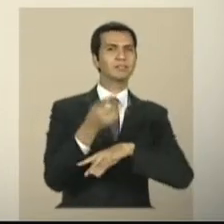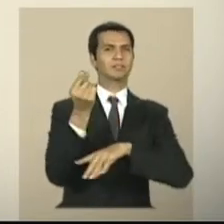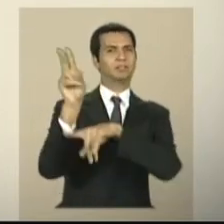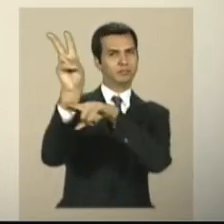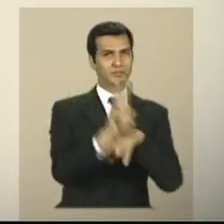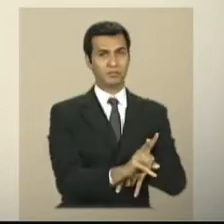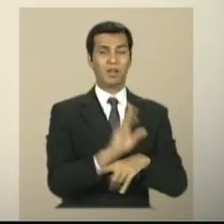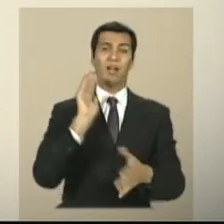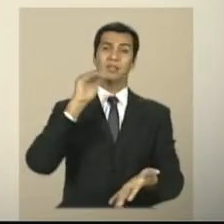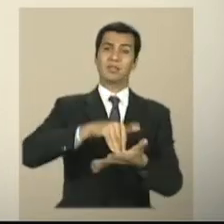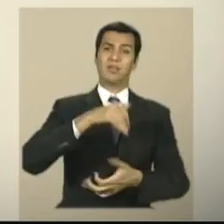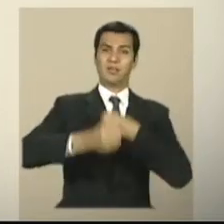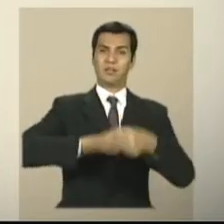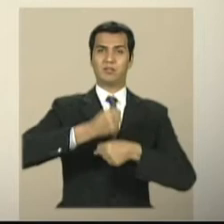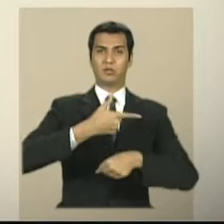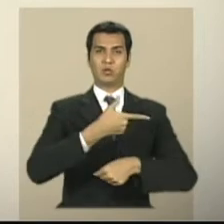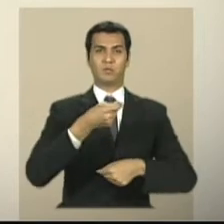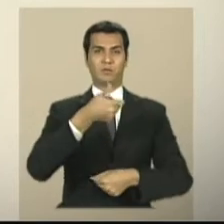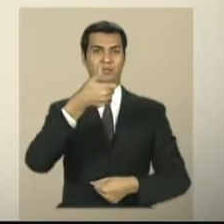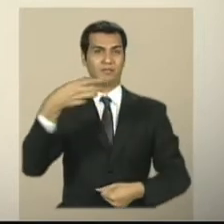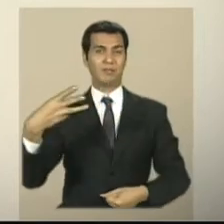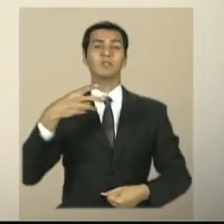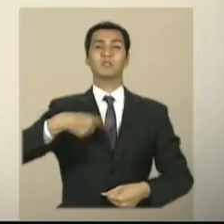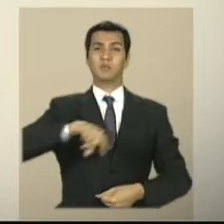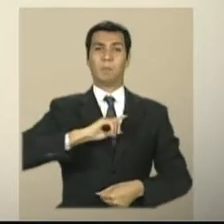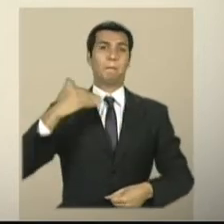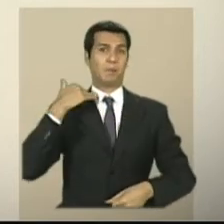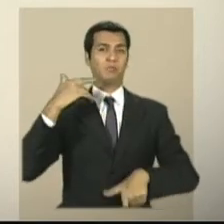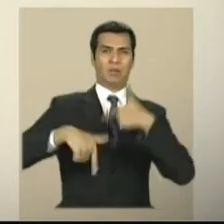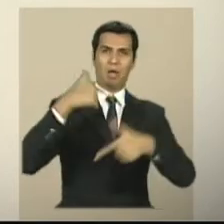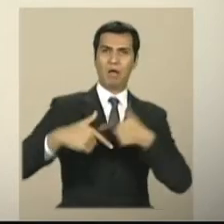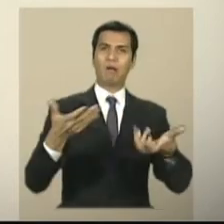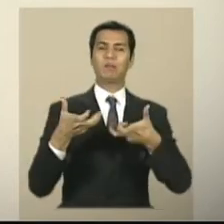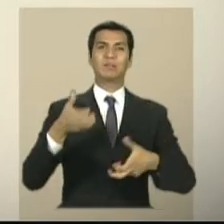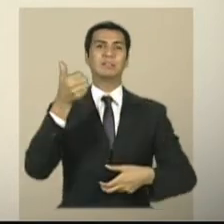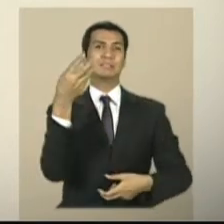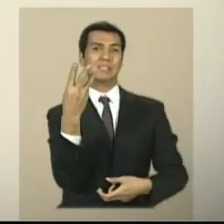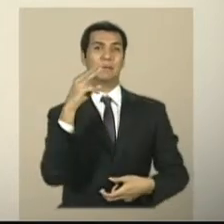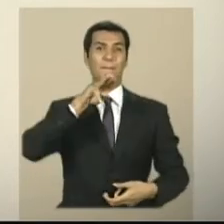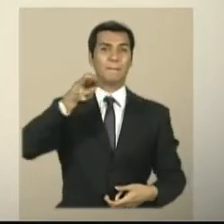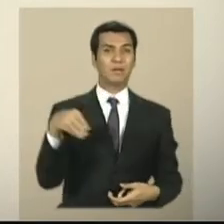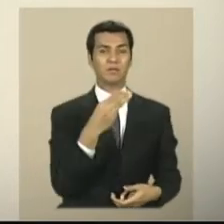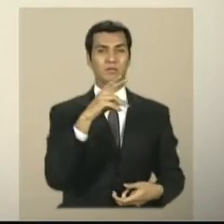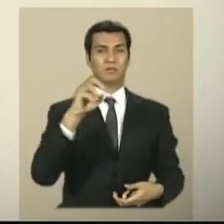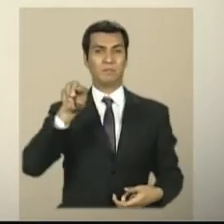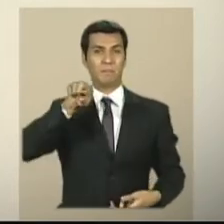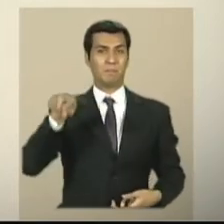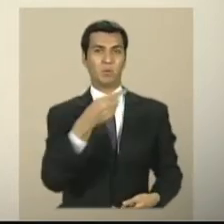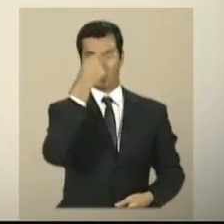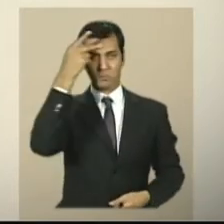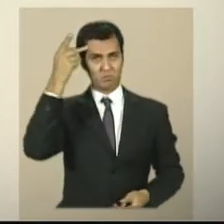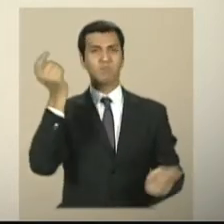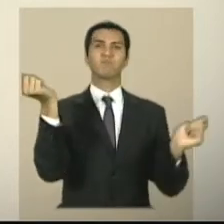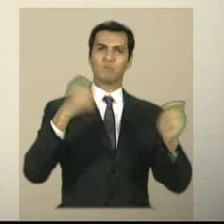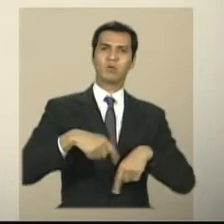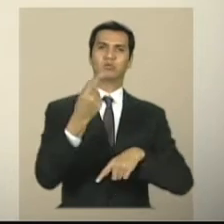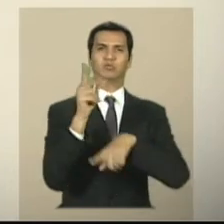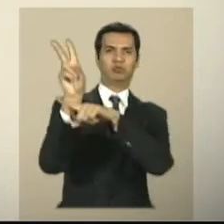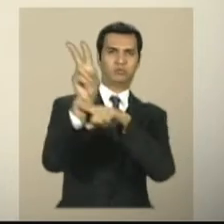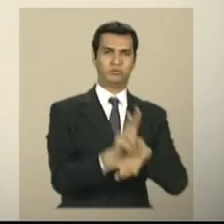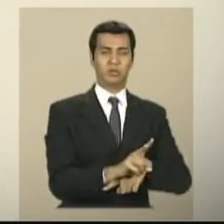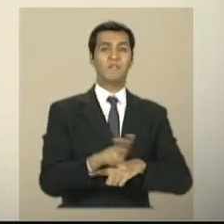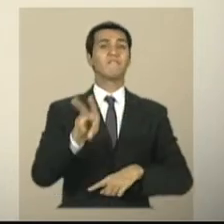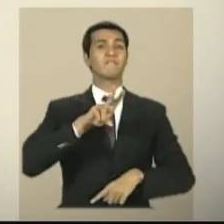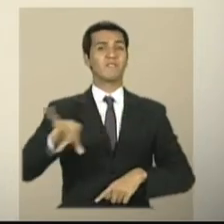bancos Vamos trabalhar para que 3500000 pessoas tenho oportunidade de obter o seu microcrédito